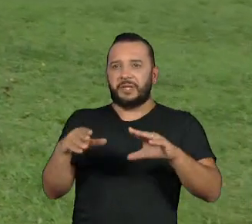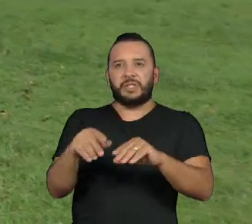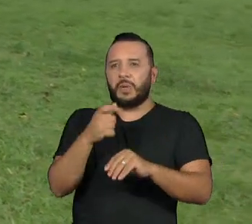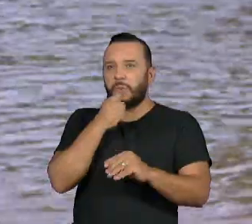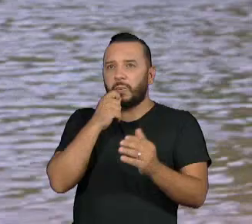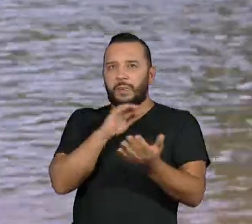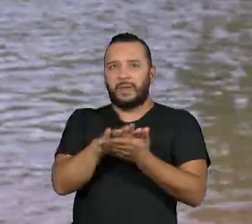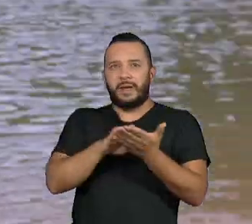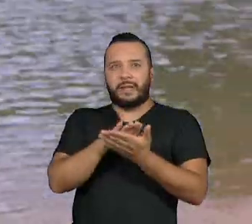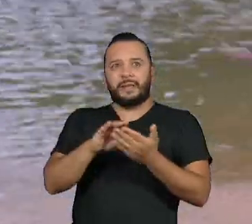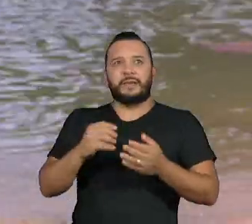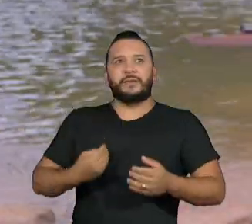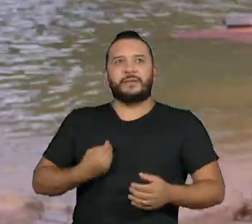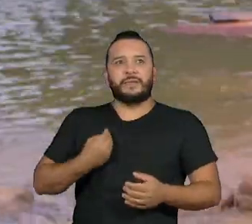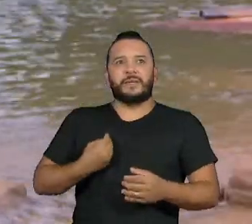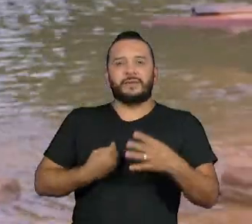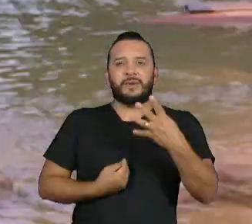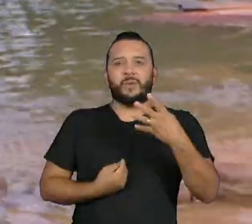pessoas.